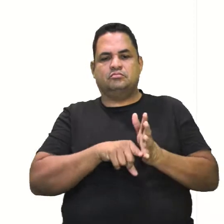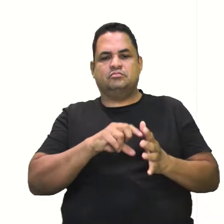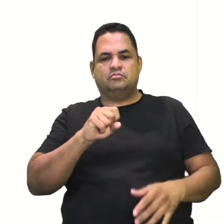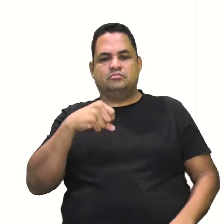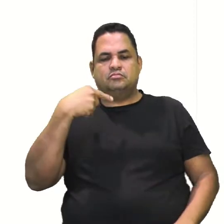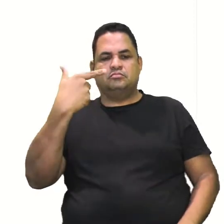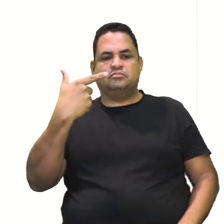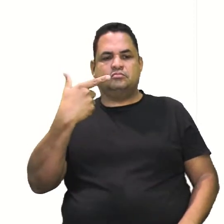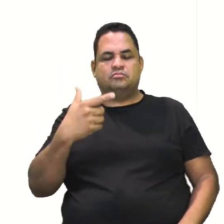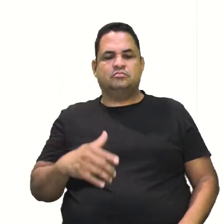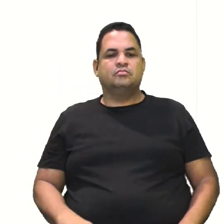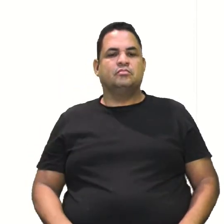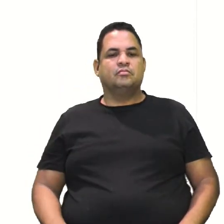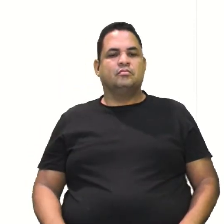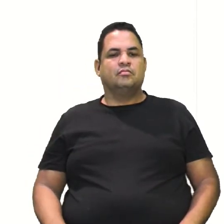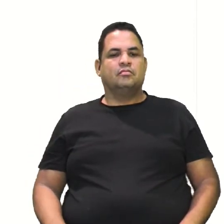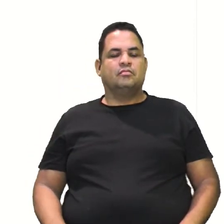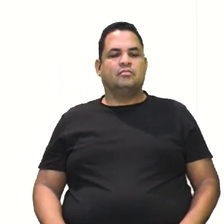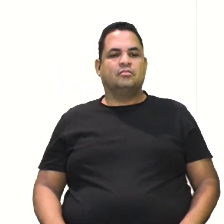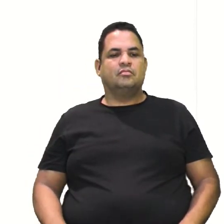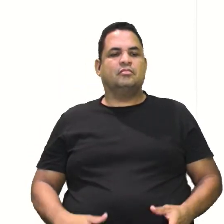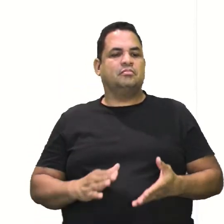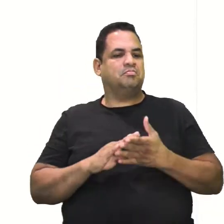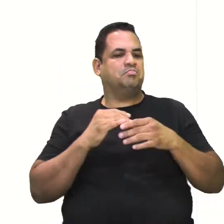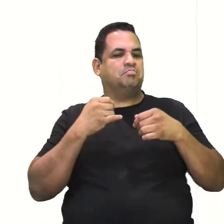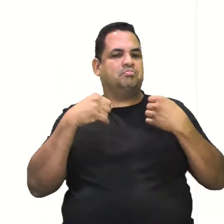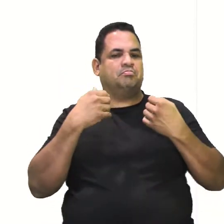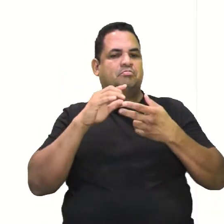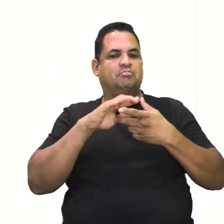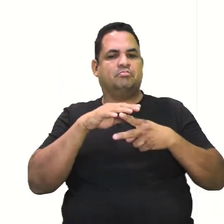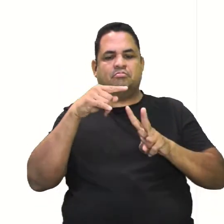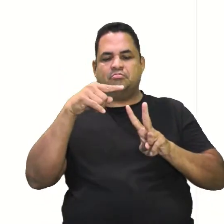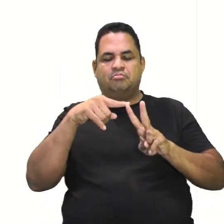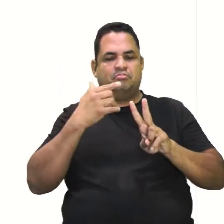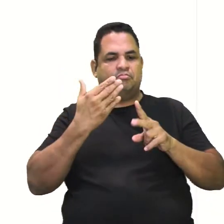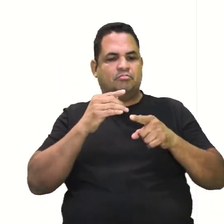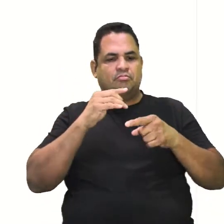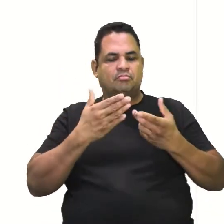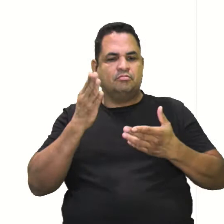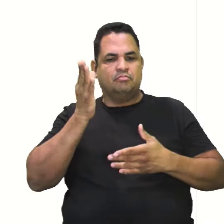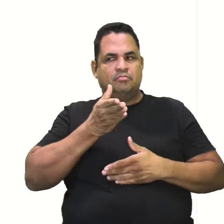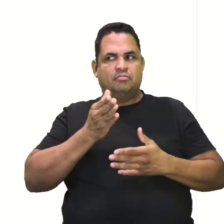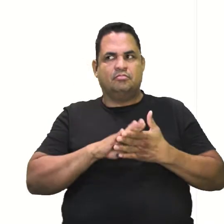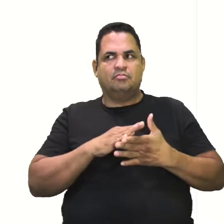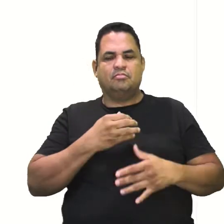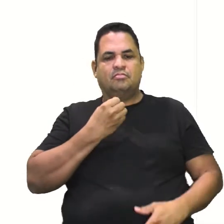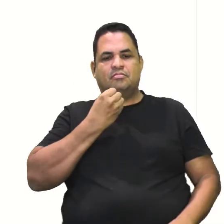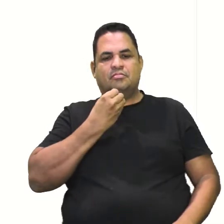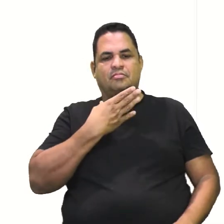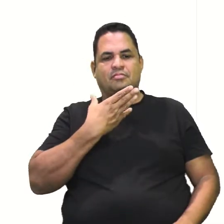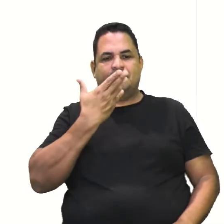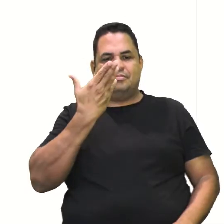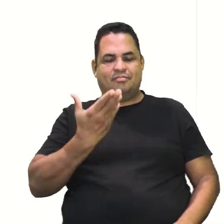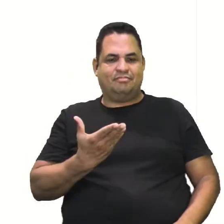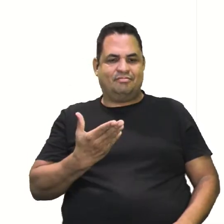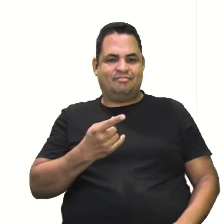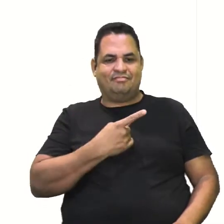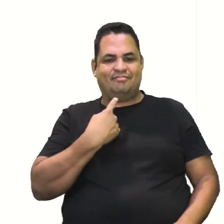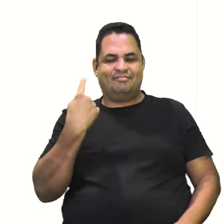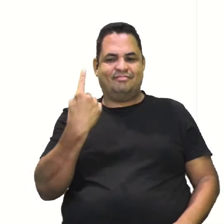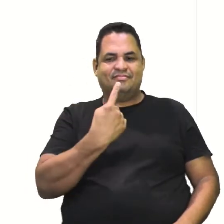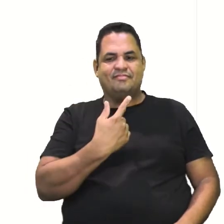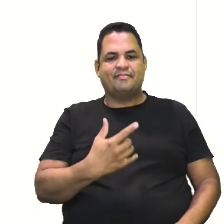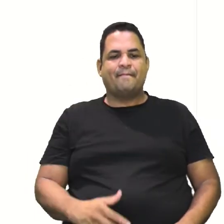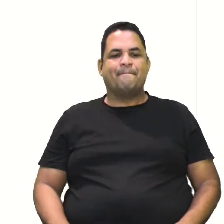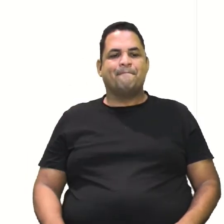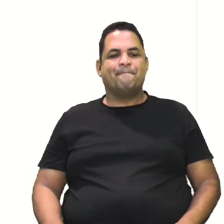quadrado. Já tô vendo coisa boa aqui. Sem precisar racionalizar, gente. É legal, né? É o seu bondoso e a dona generosa. Vamos